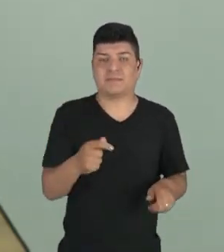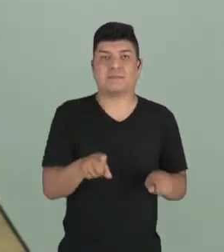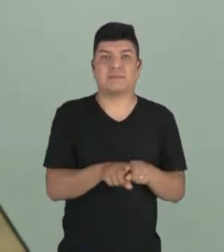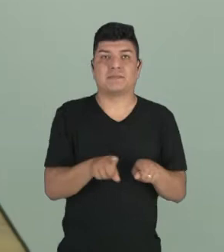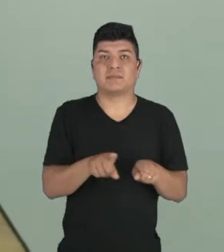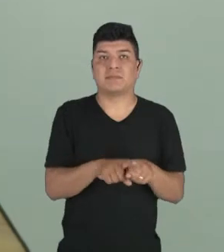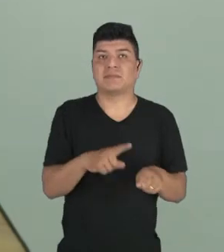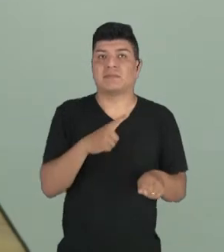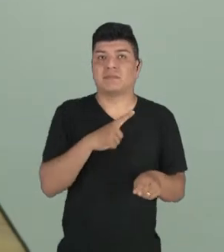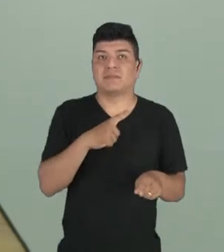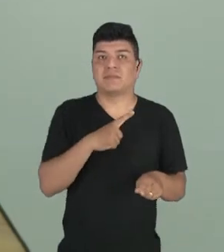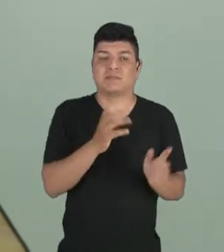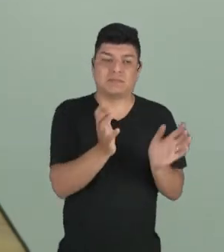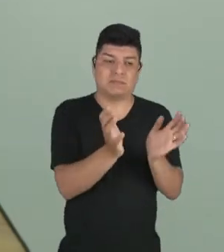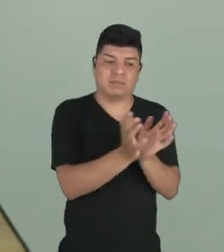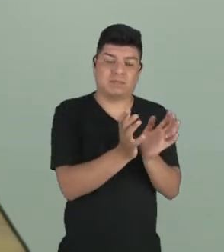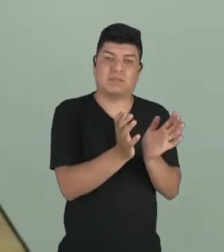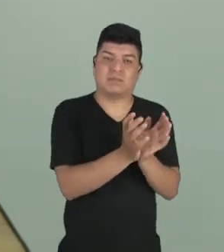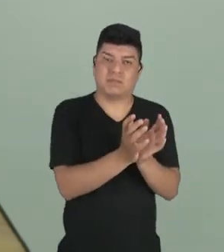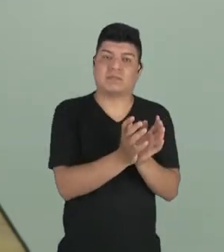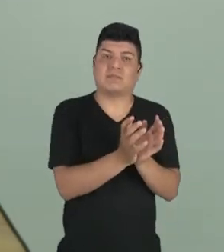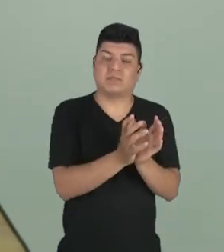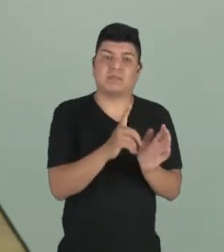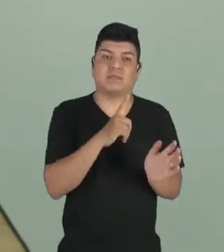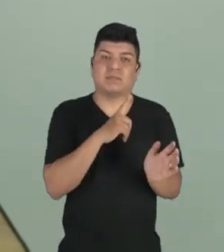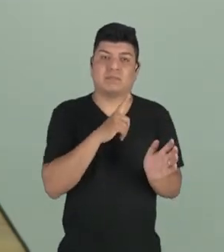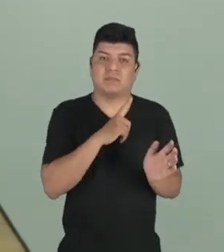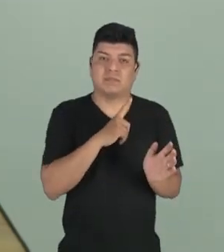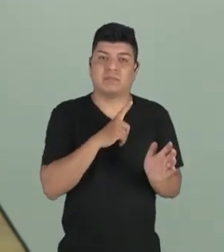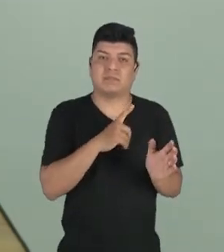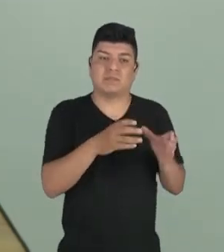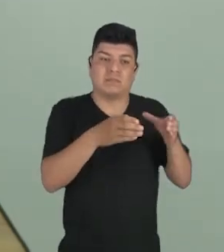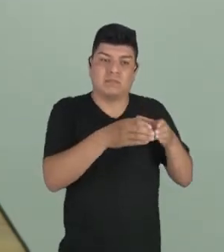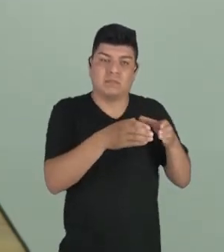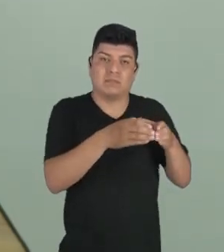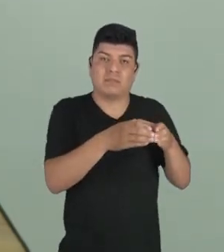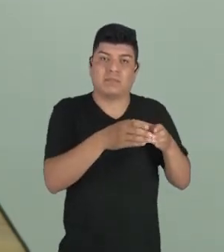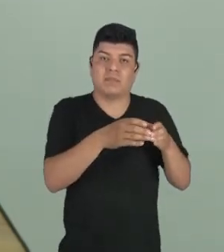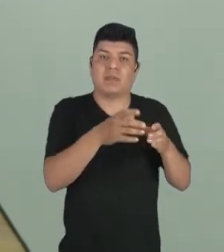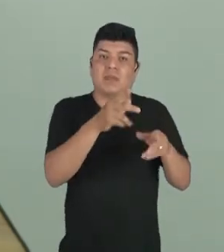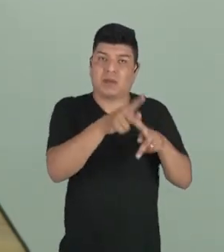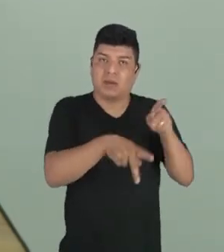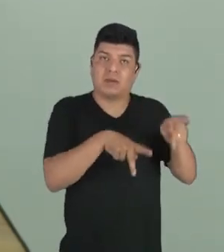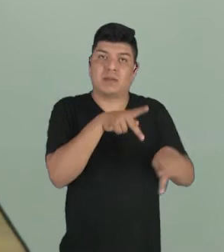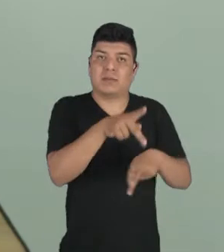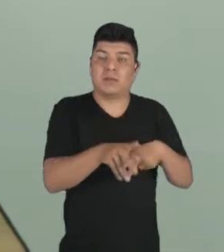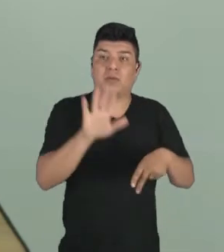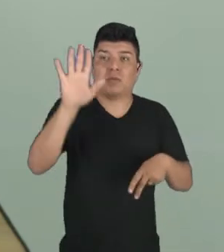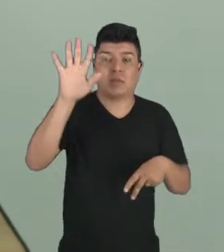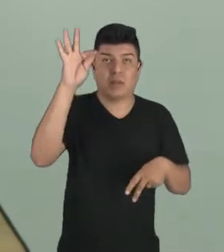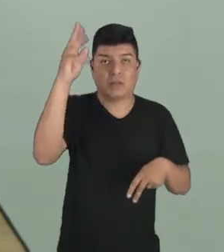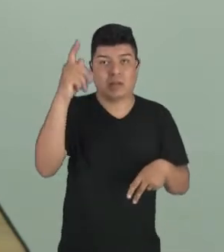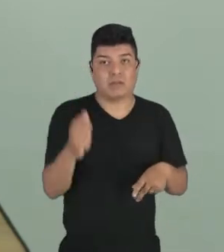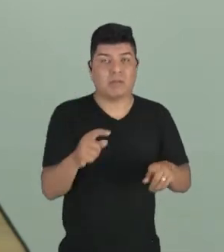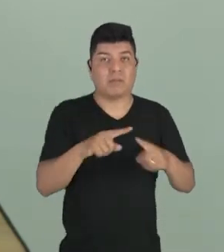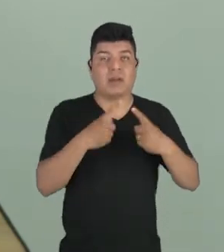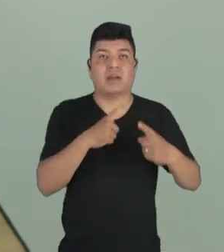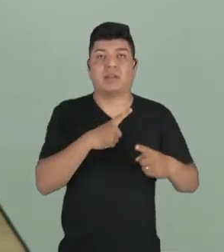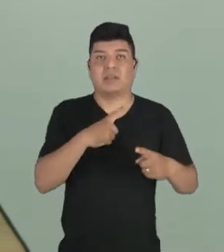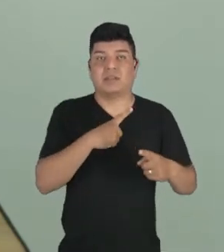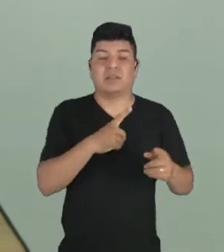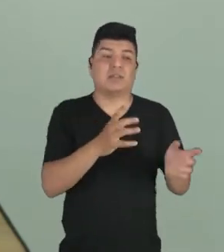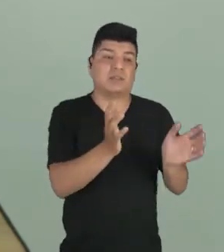também tinham as suas tribos, eles também tinham as suas etnias, eles eram povo na África, porém eles também tinham